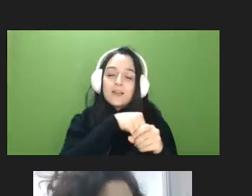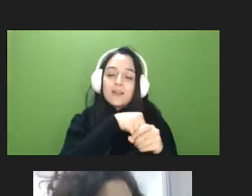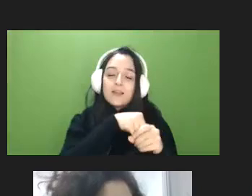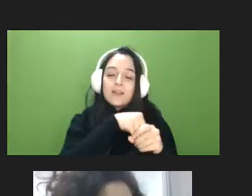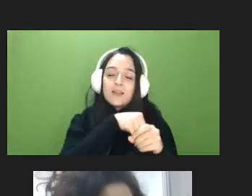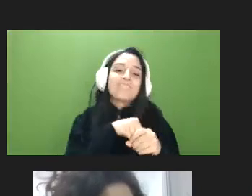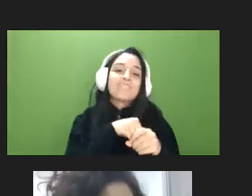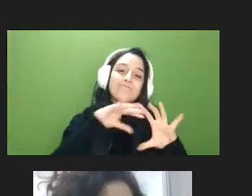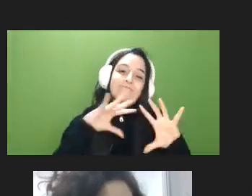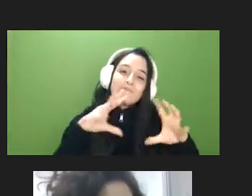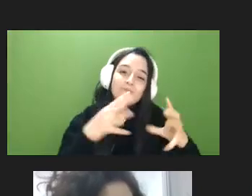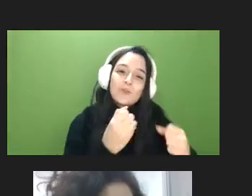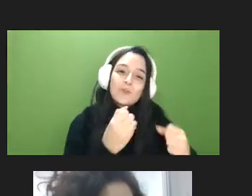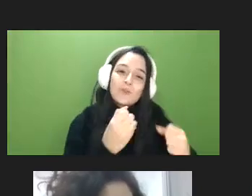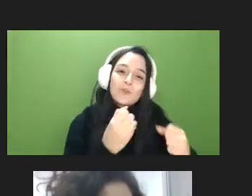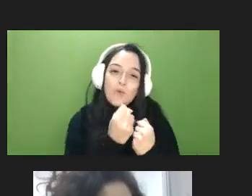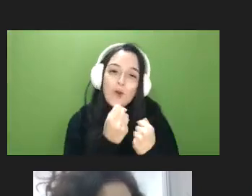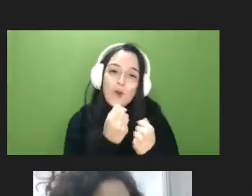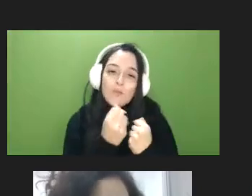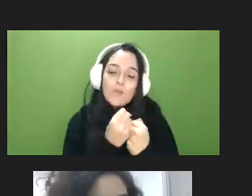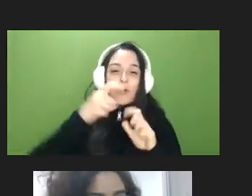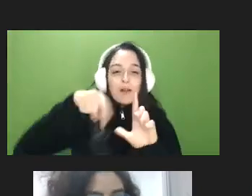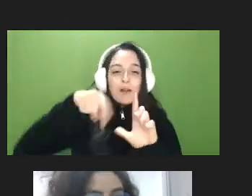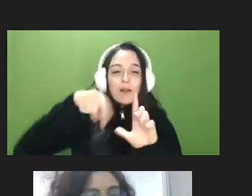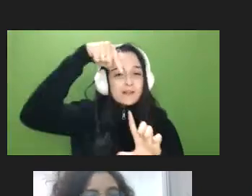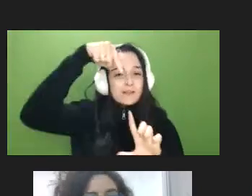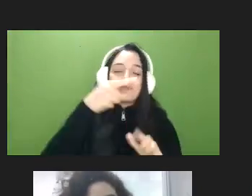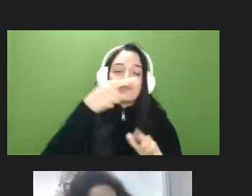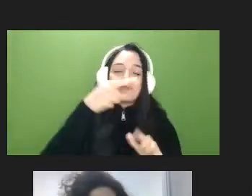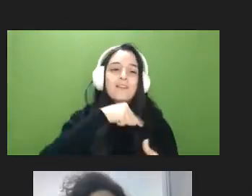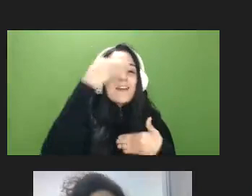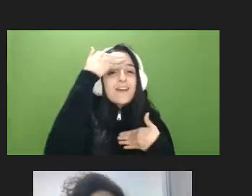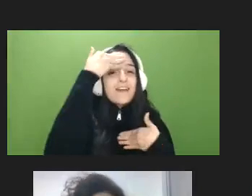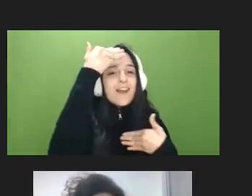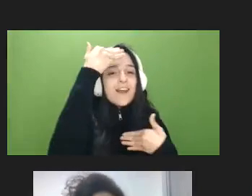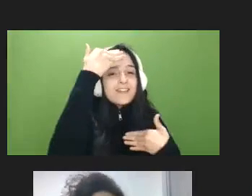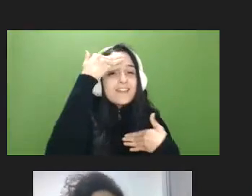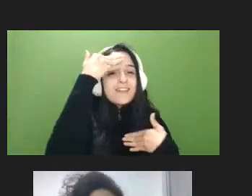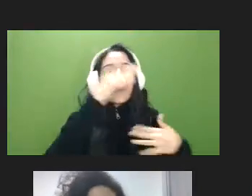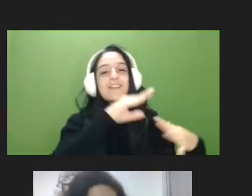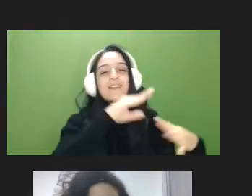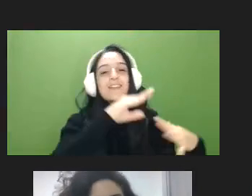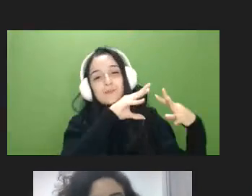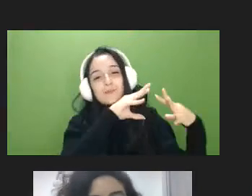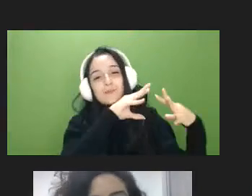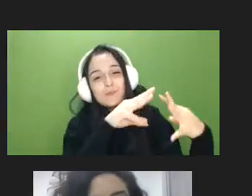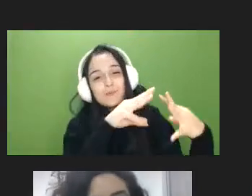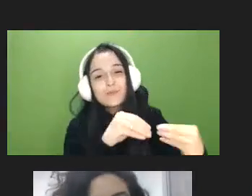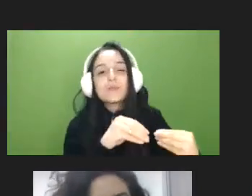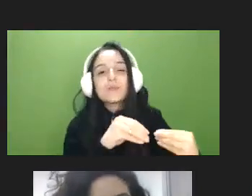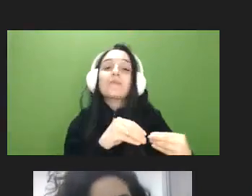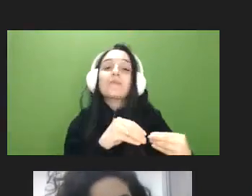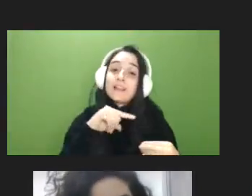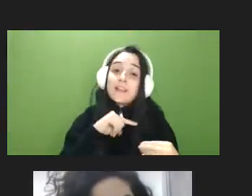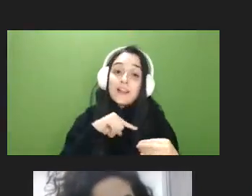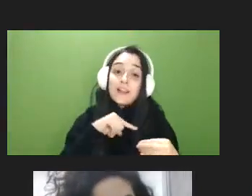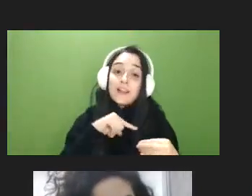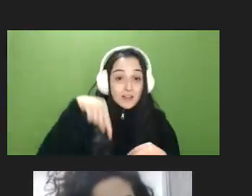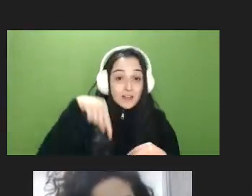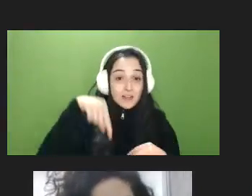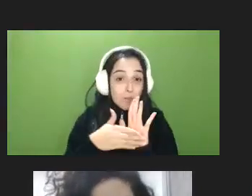apoio e o envolvimento deles com essa proposta, que é uma proposta que envolve também o curso de Letras Libras